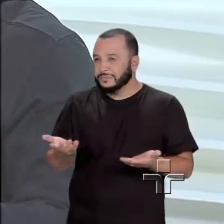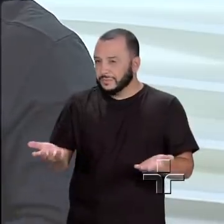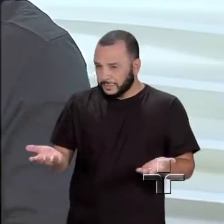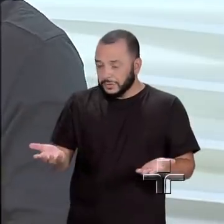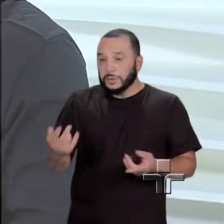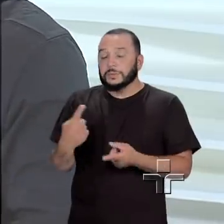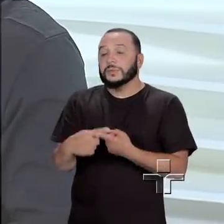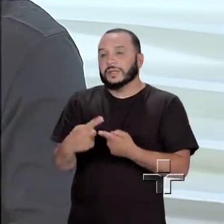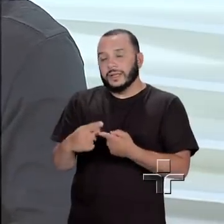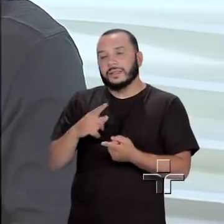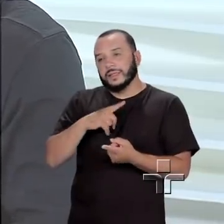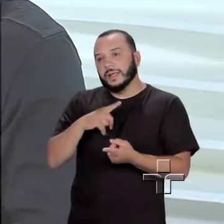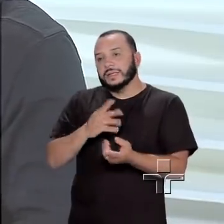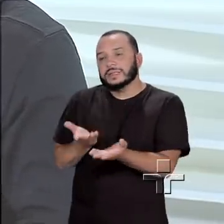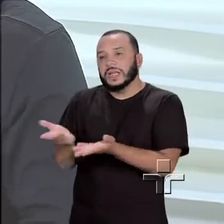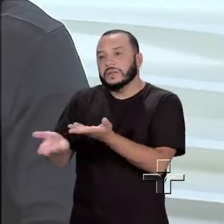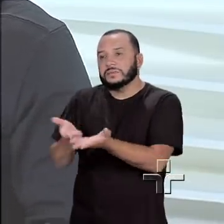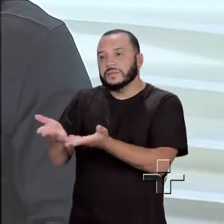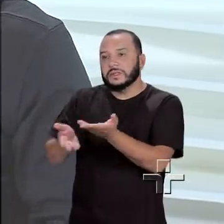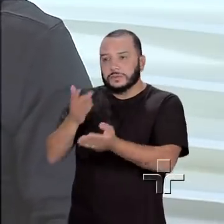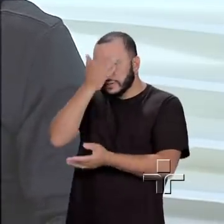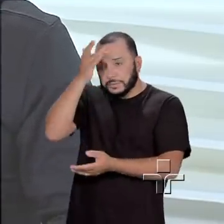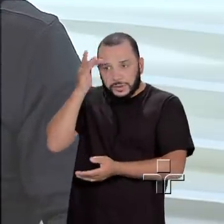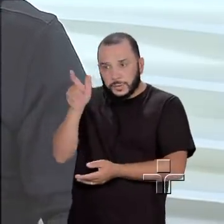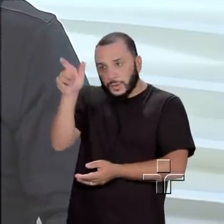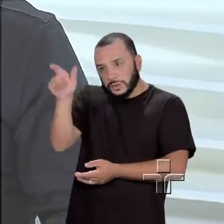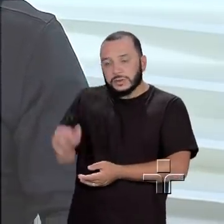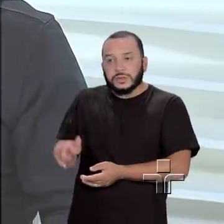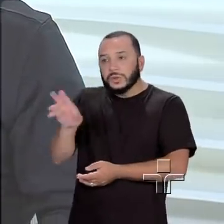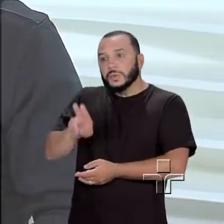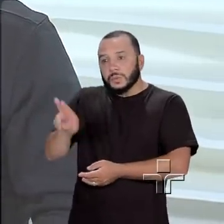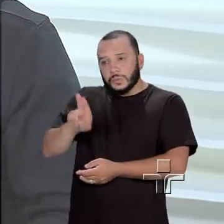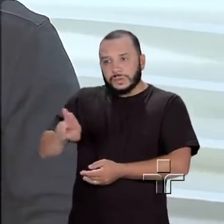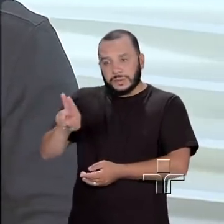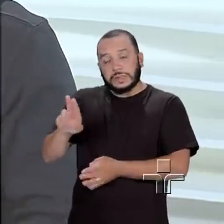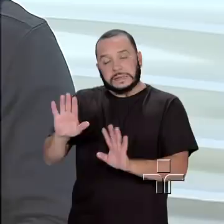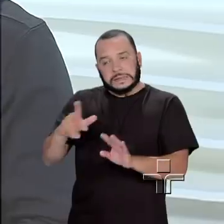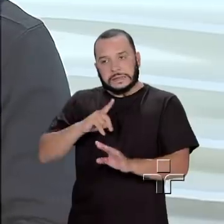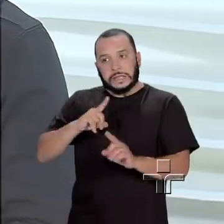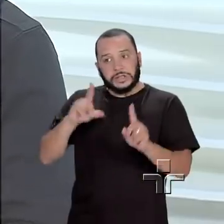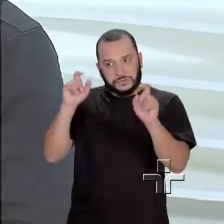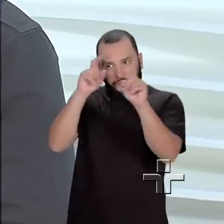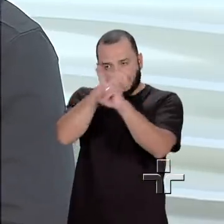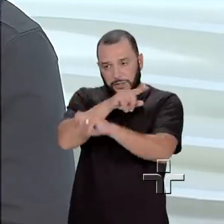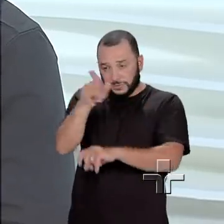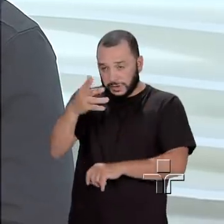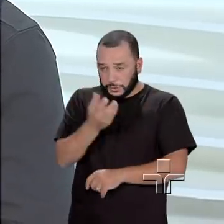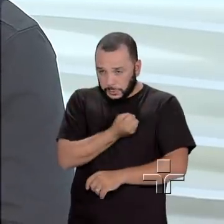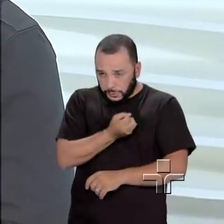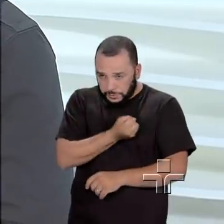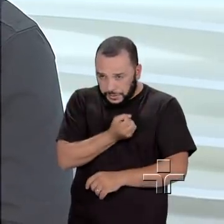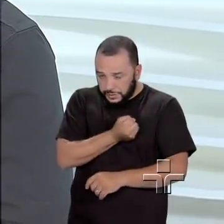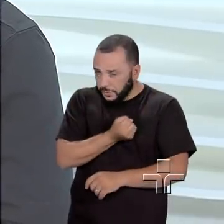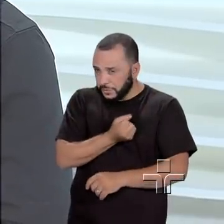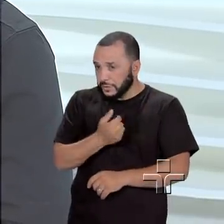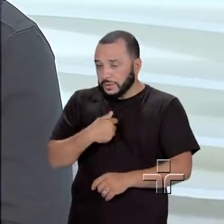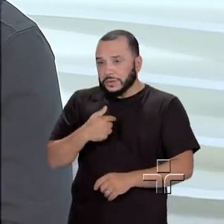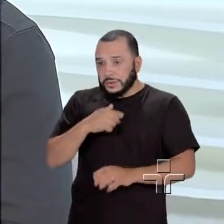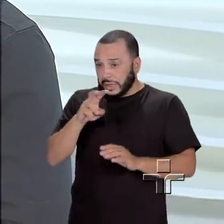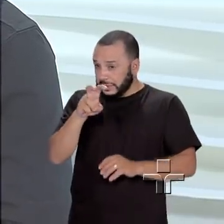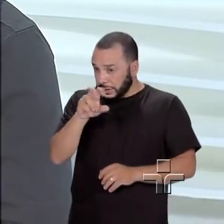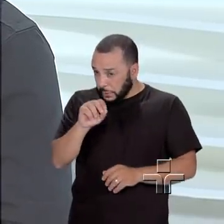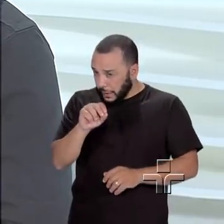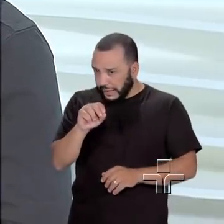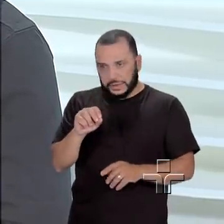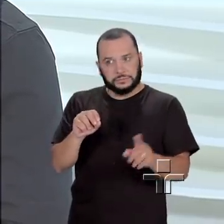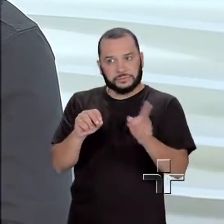esses usuários, nós vamos ter dificuldades muito grandes. O número ao qual você se referiu não é, infelizmente, perto de 50,